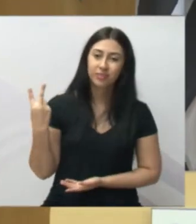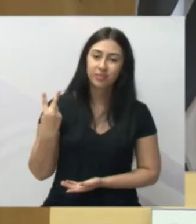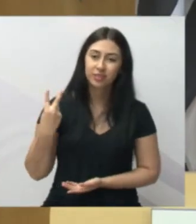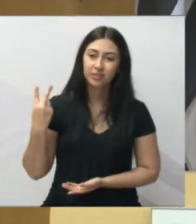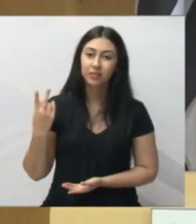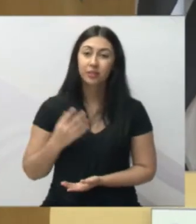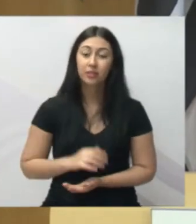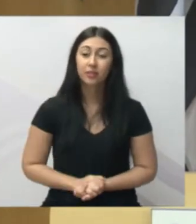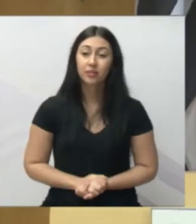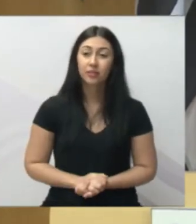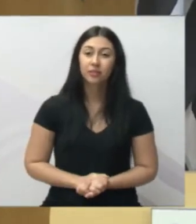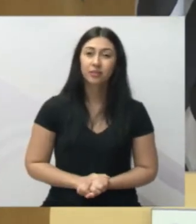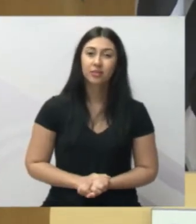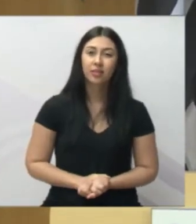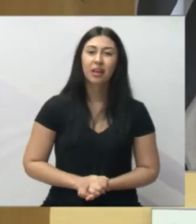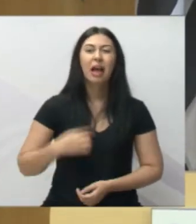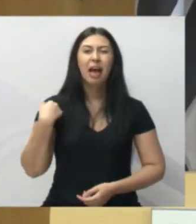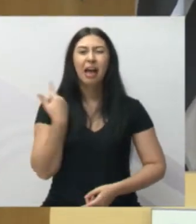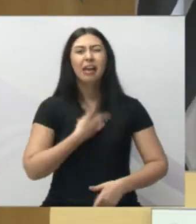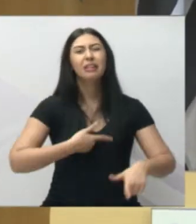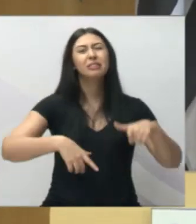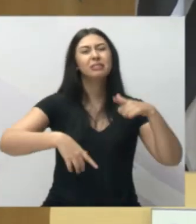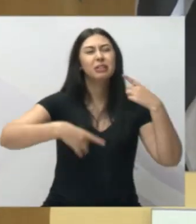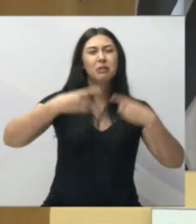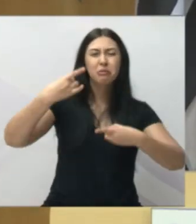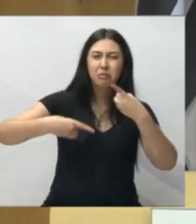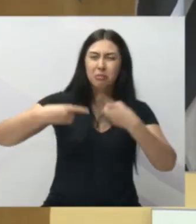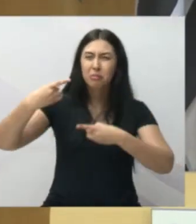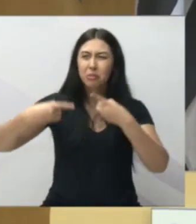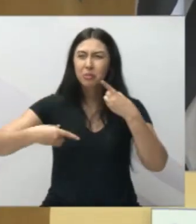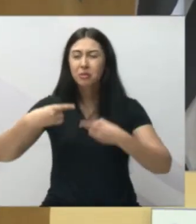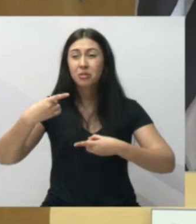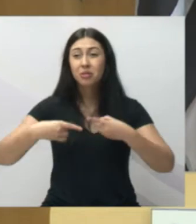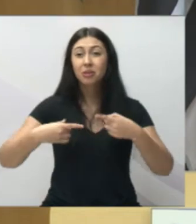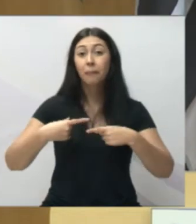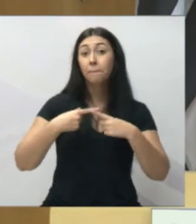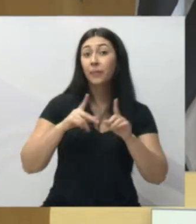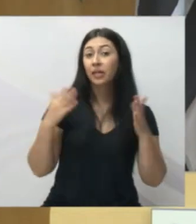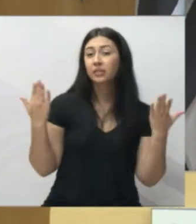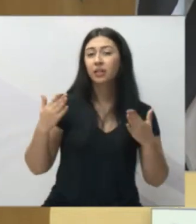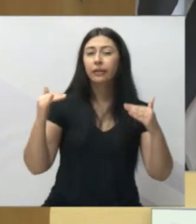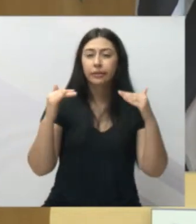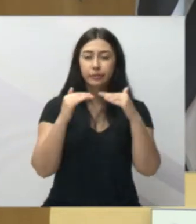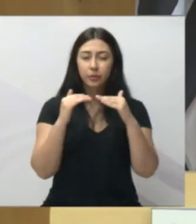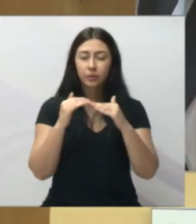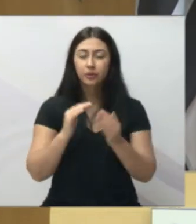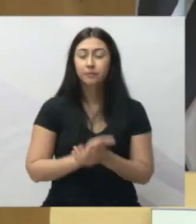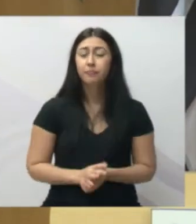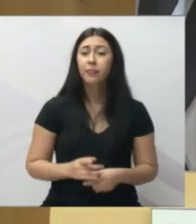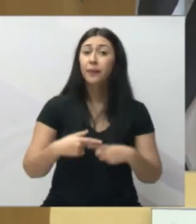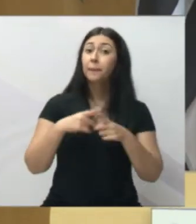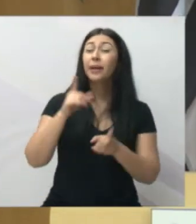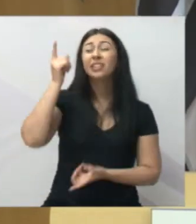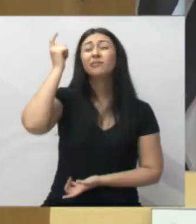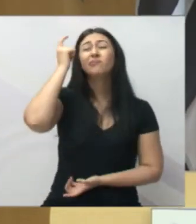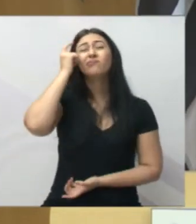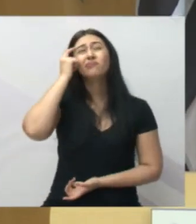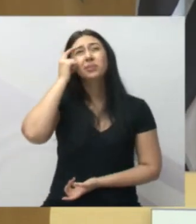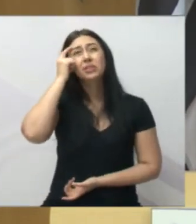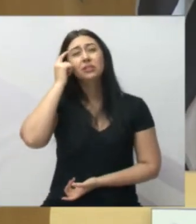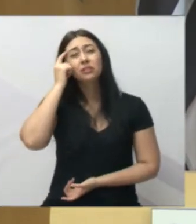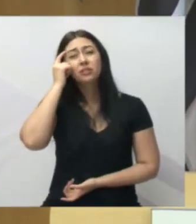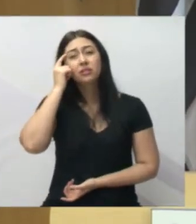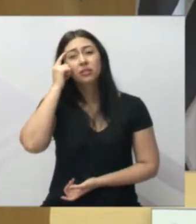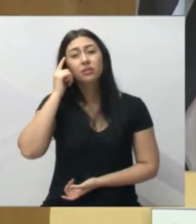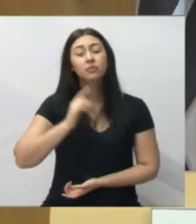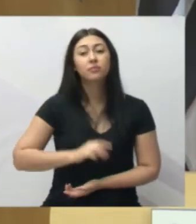reuniões, atrasou a sessão, por isso que a gente entrou em consenso. Mas, pensando bem,